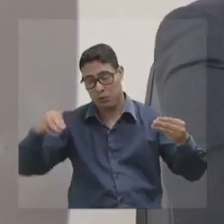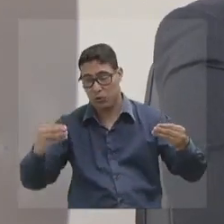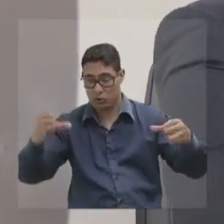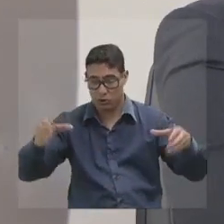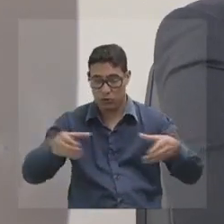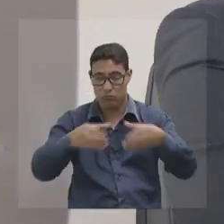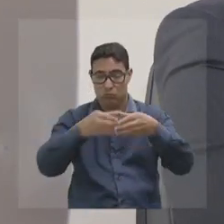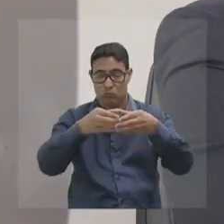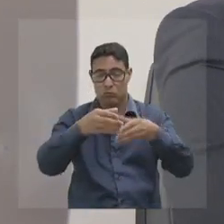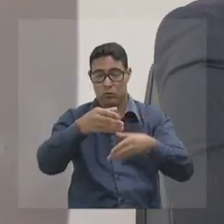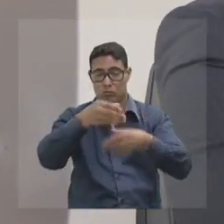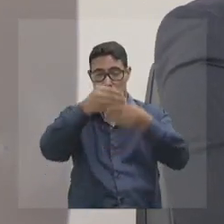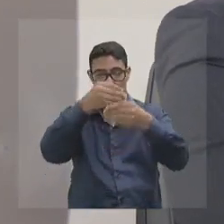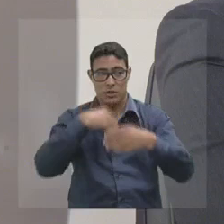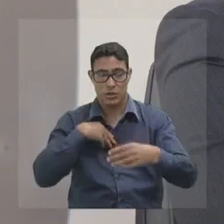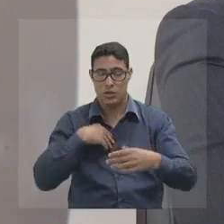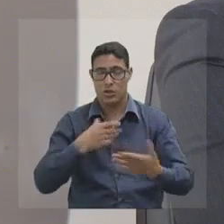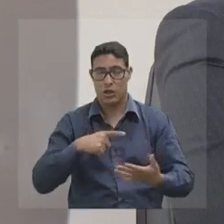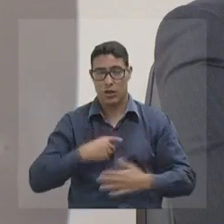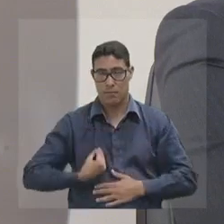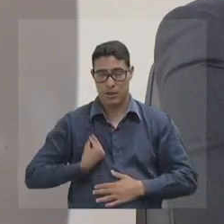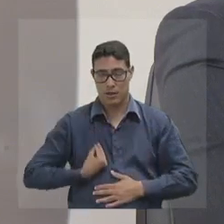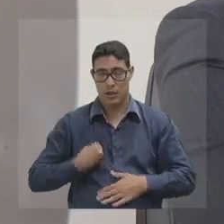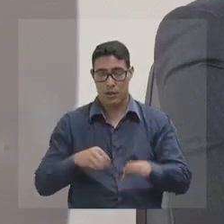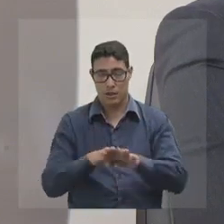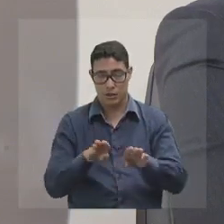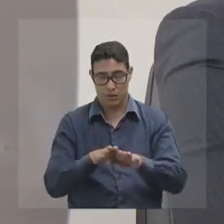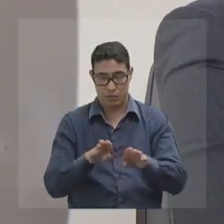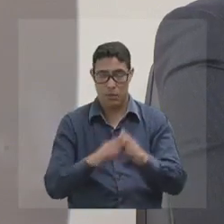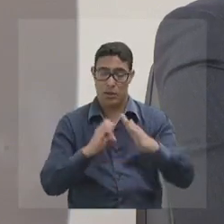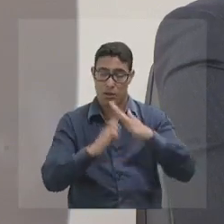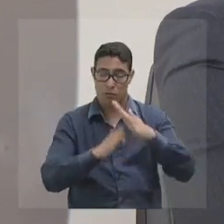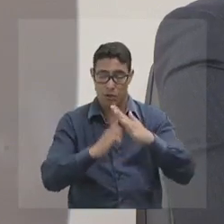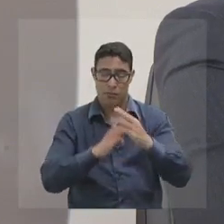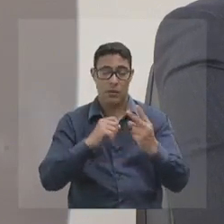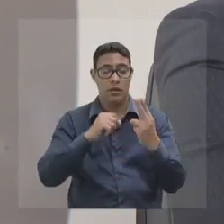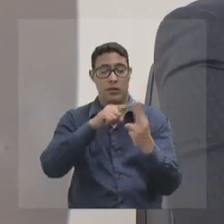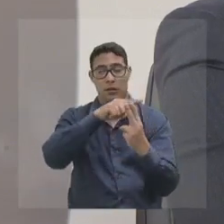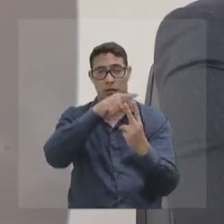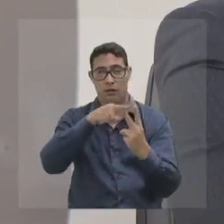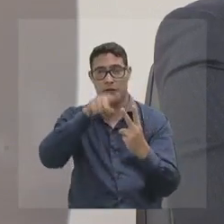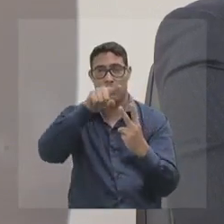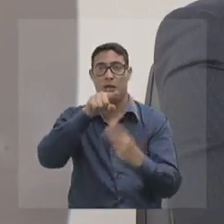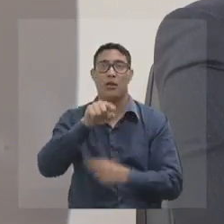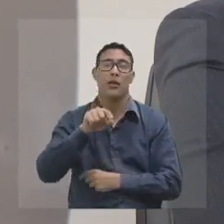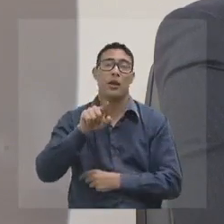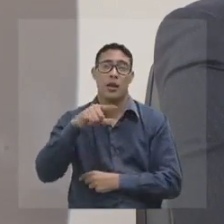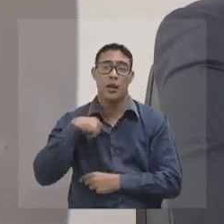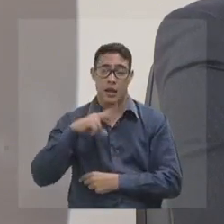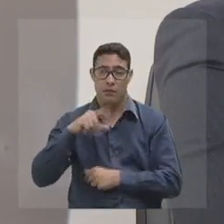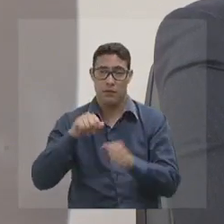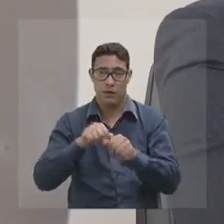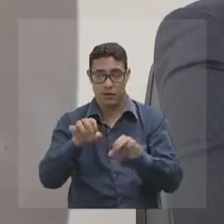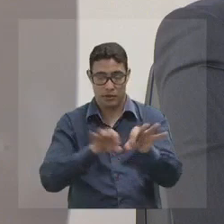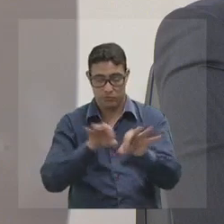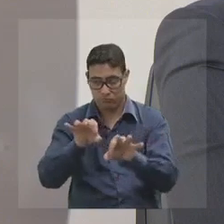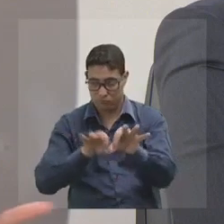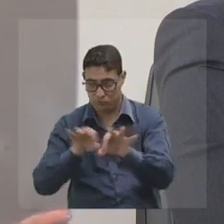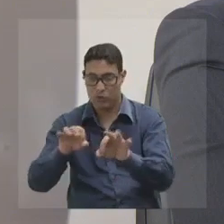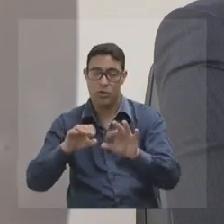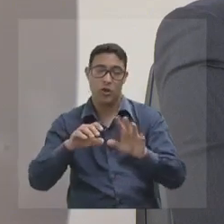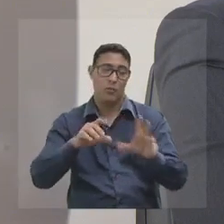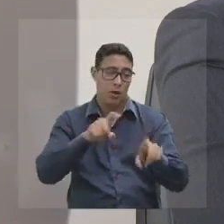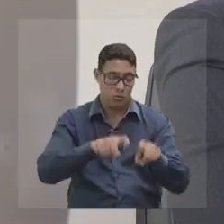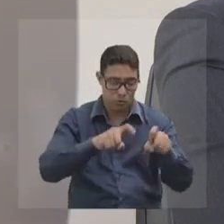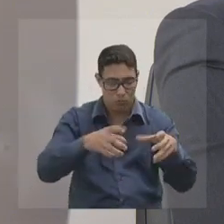finalizando uma parceria com a empresa Vale que ela vai fazer a implementação do Papa pequenos produtores rurais em regime familiar